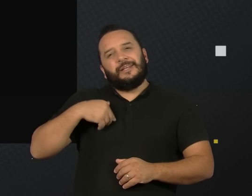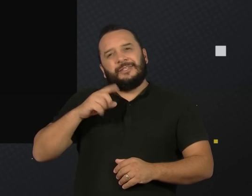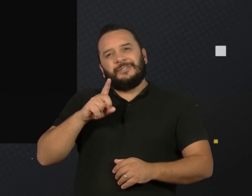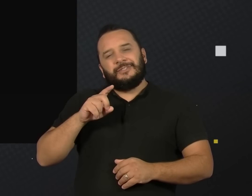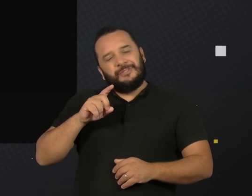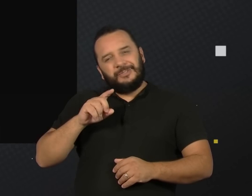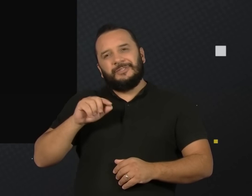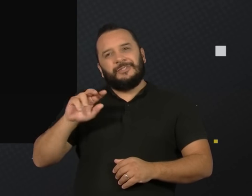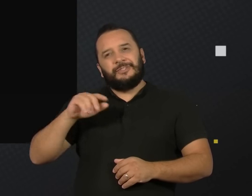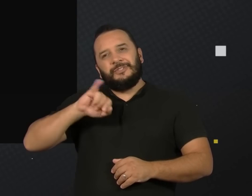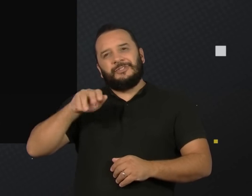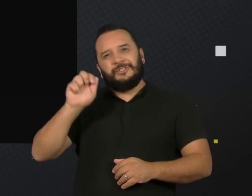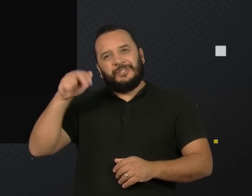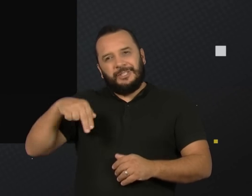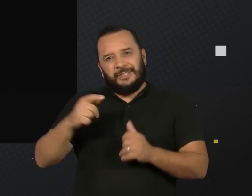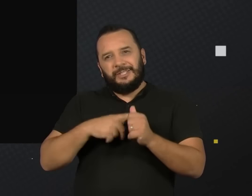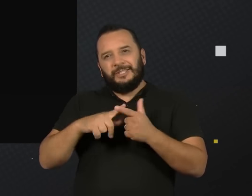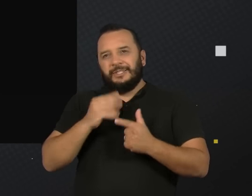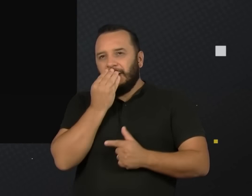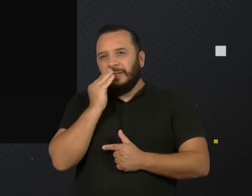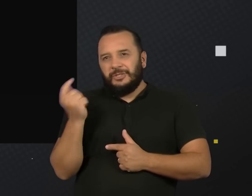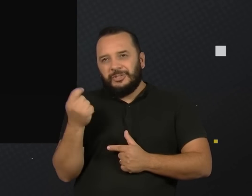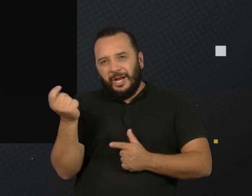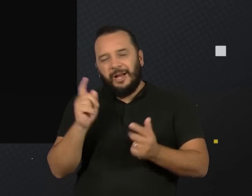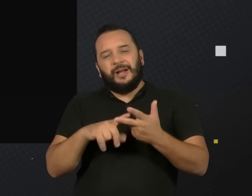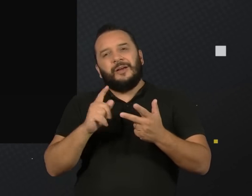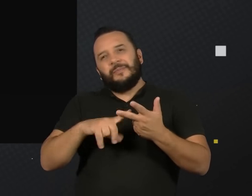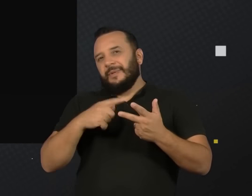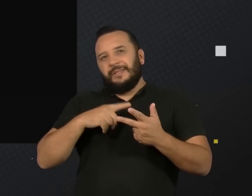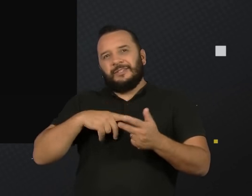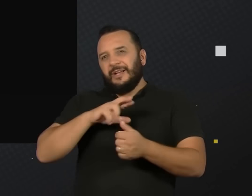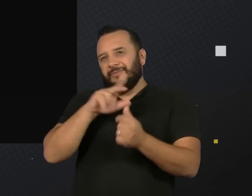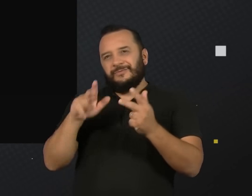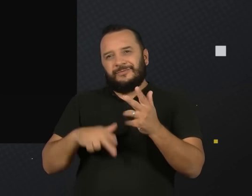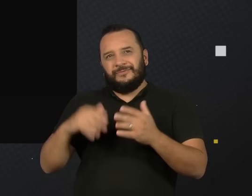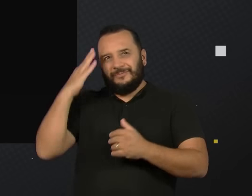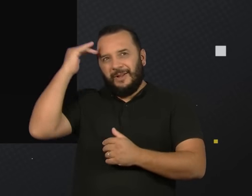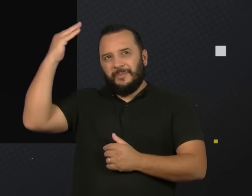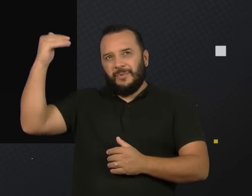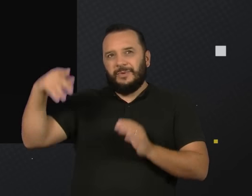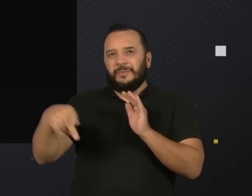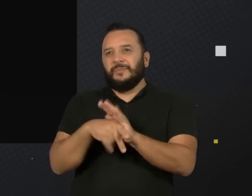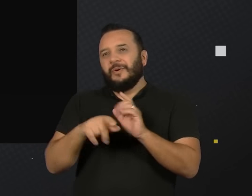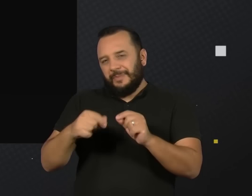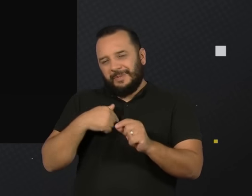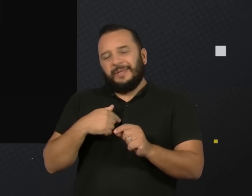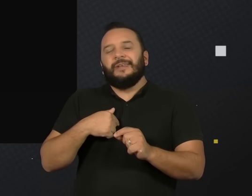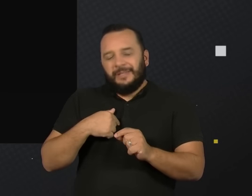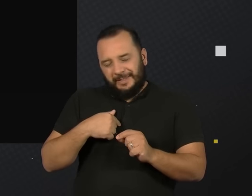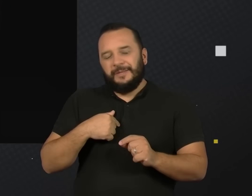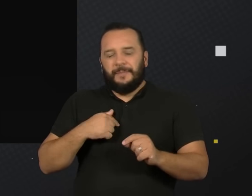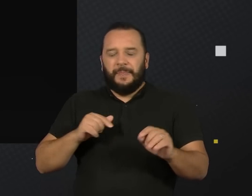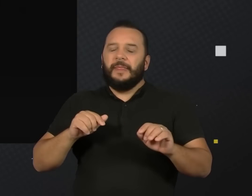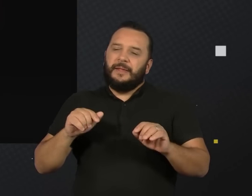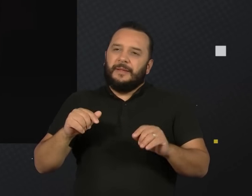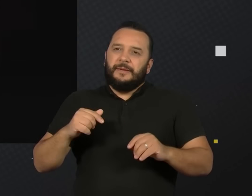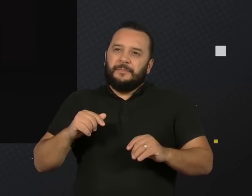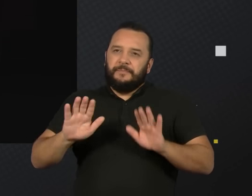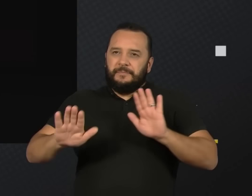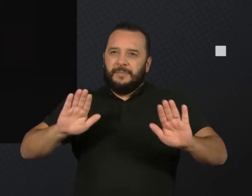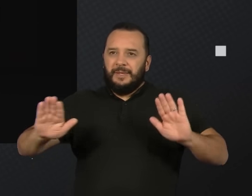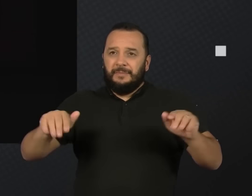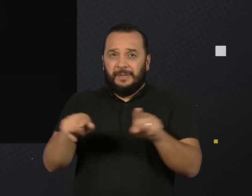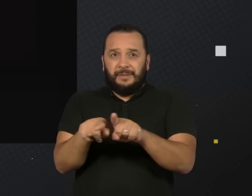o Chaplin, me lembrou Marcel Marceau, me lembrou... E todos esses são as minhas referências. Até Michael Jackson é uma grande referência para